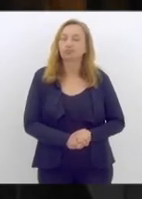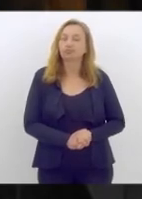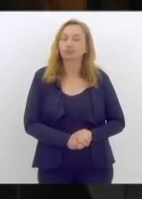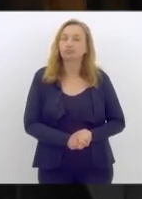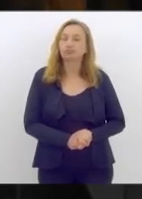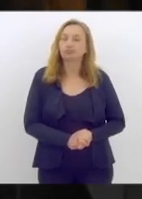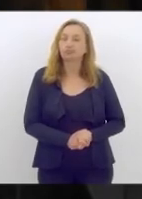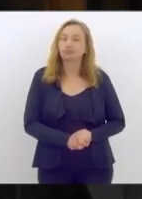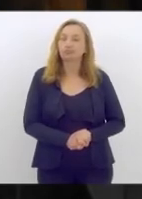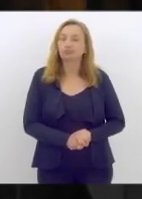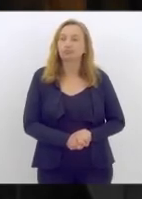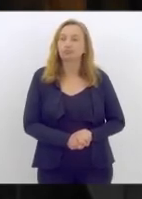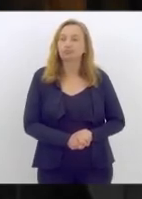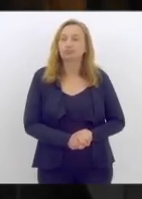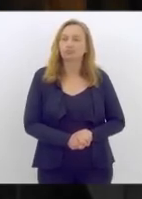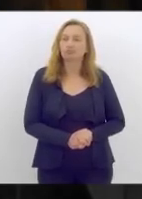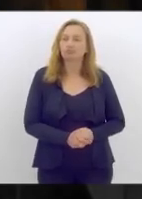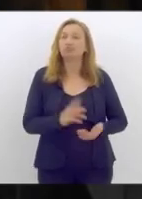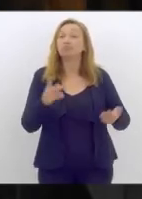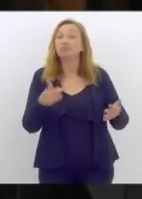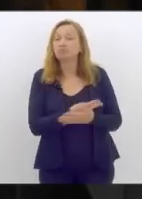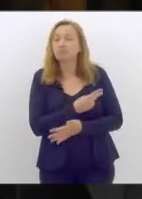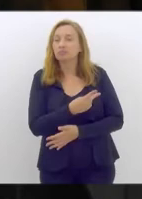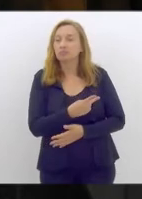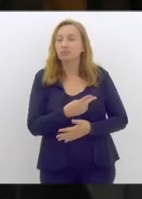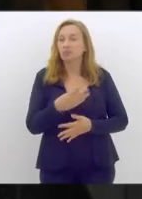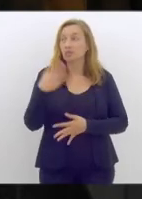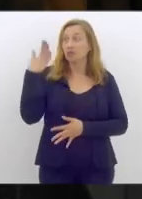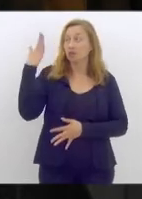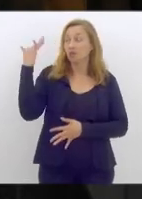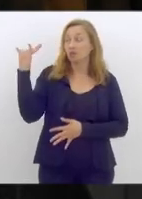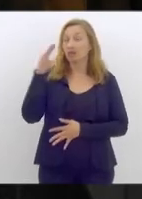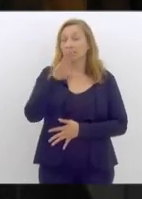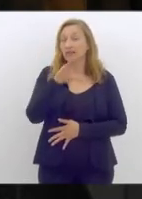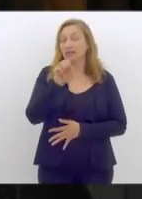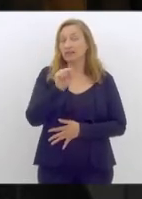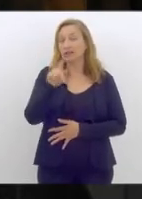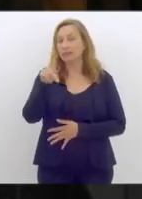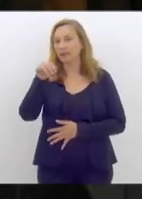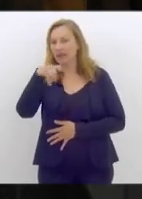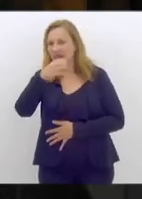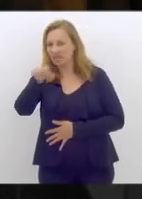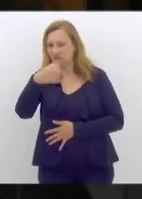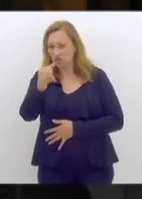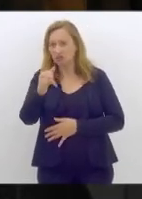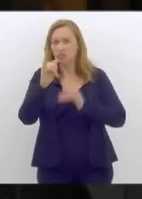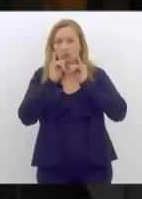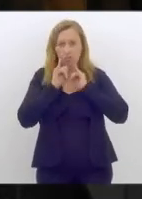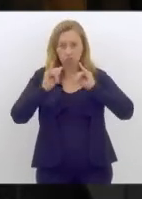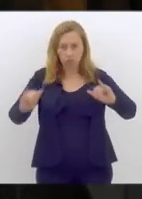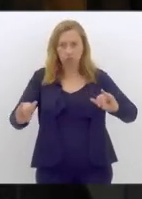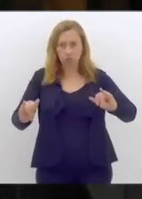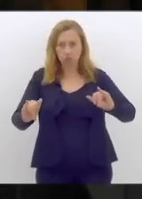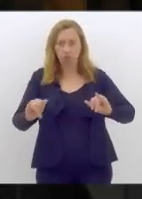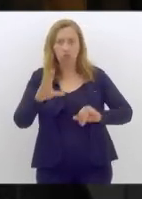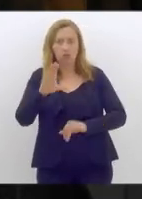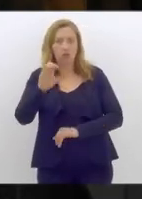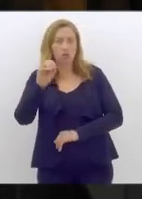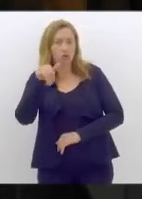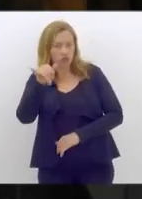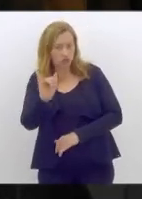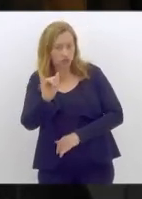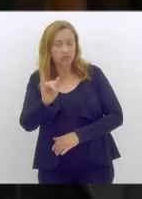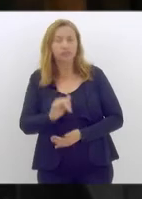questão do escândalo da ceperj foi lá enunciado que a